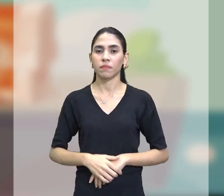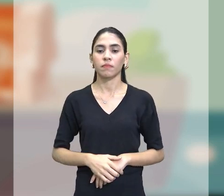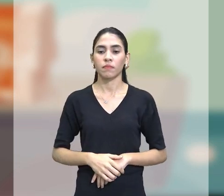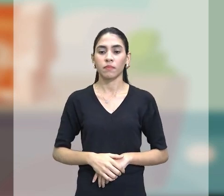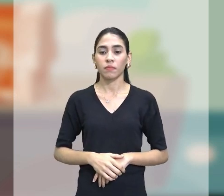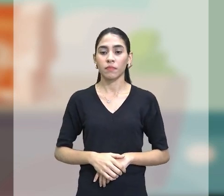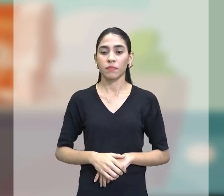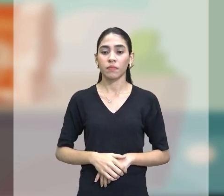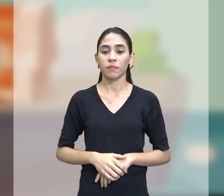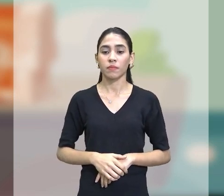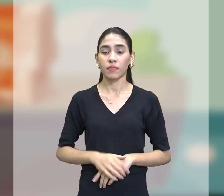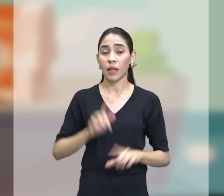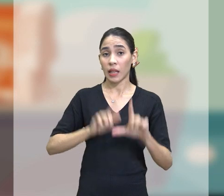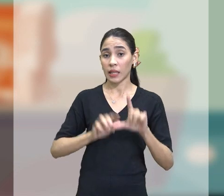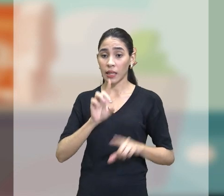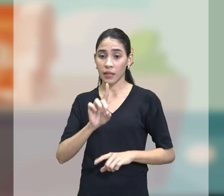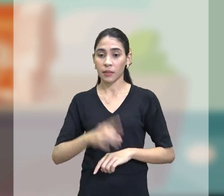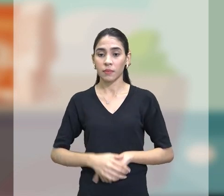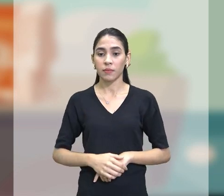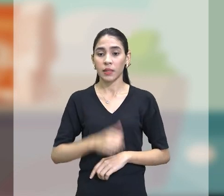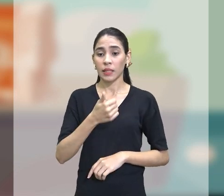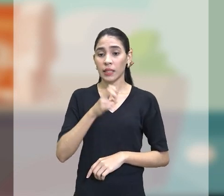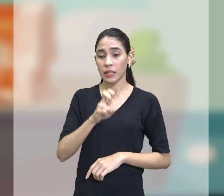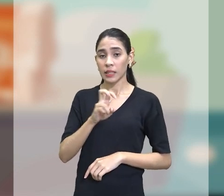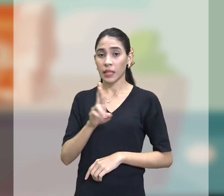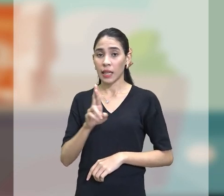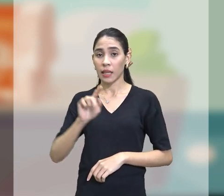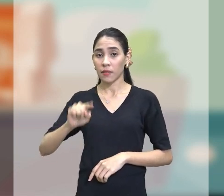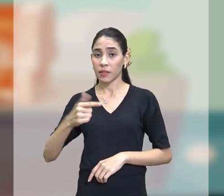14,49. Letra D, R$